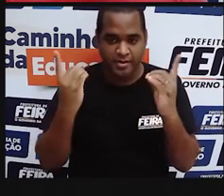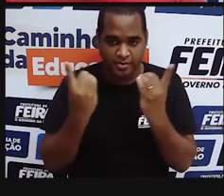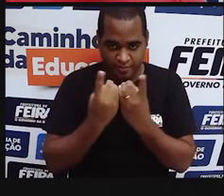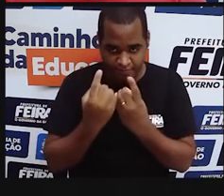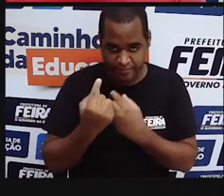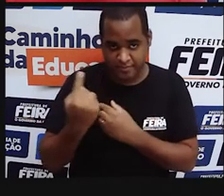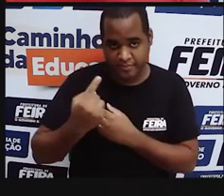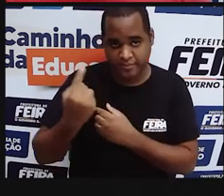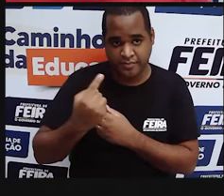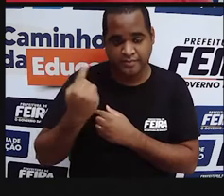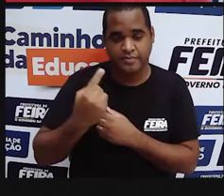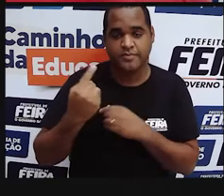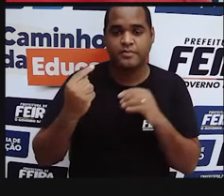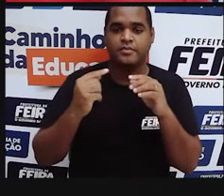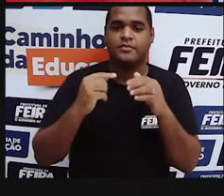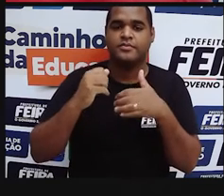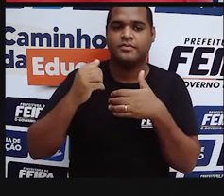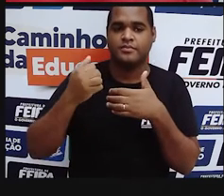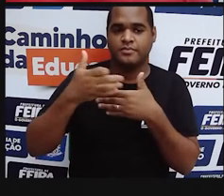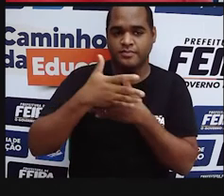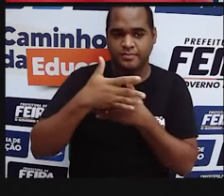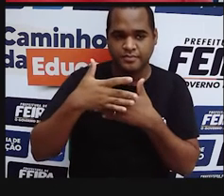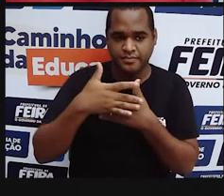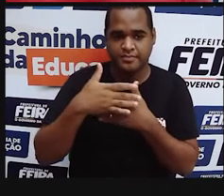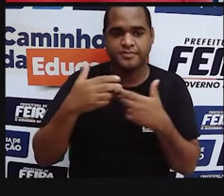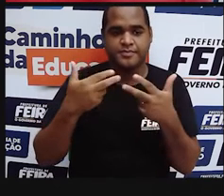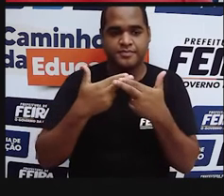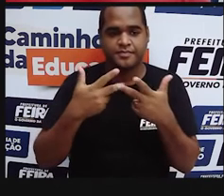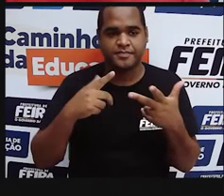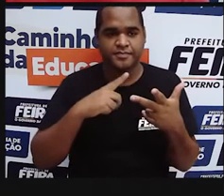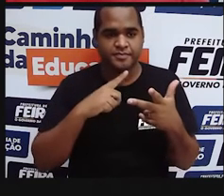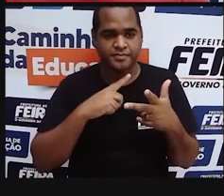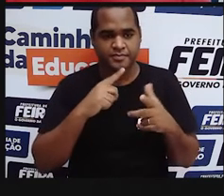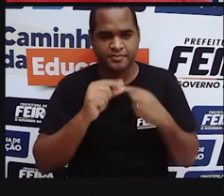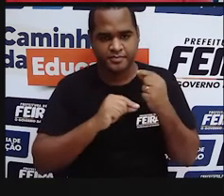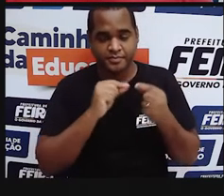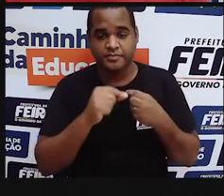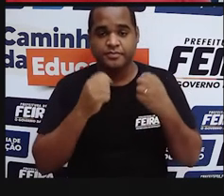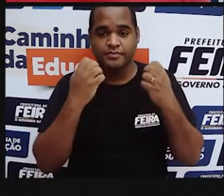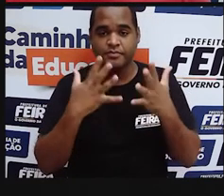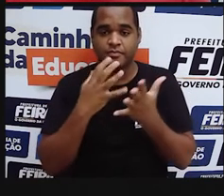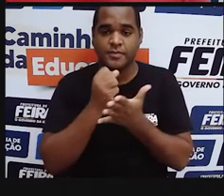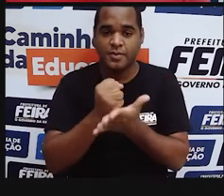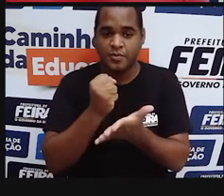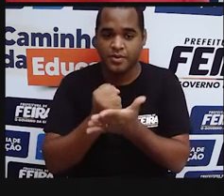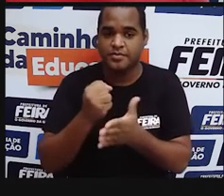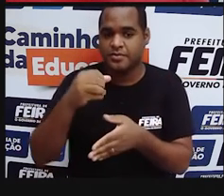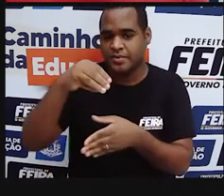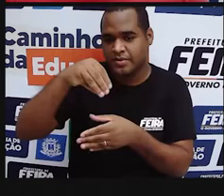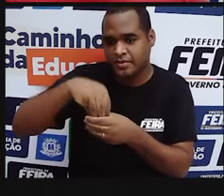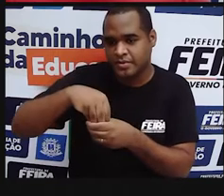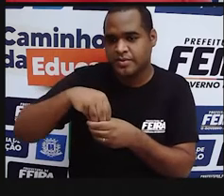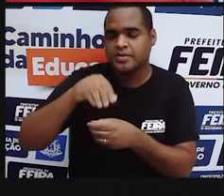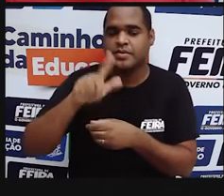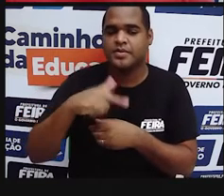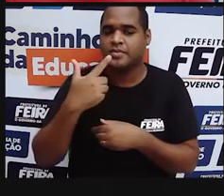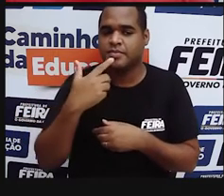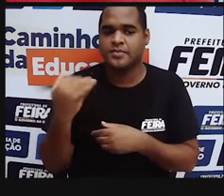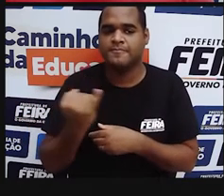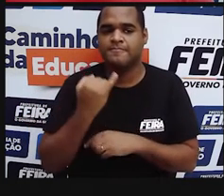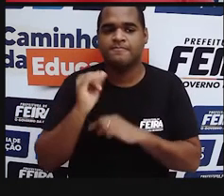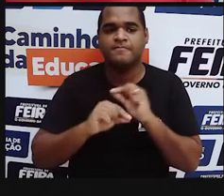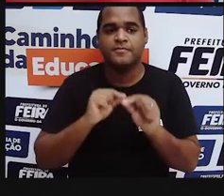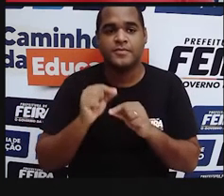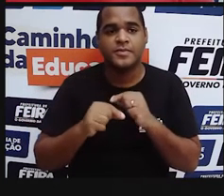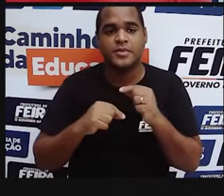A primeira cidade na história na qual as pessoas começaram a decidir a coisa pelo voto. Não